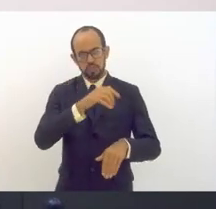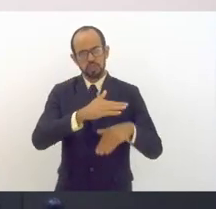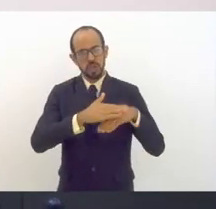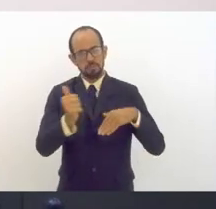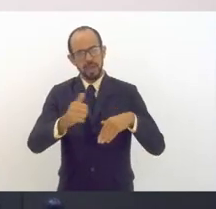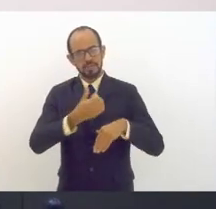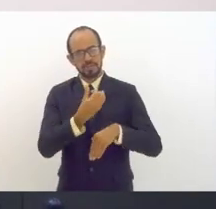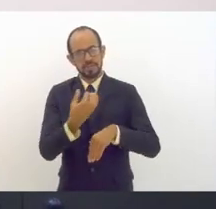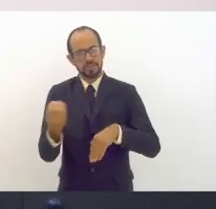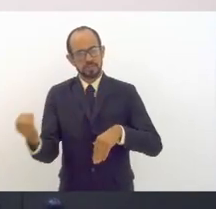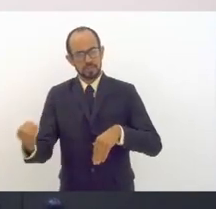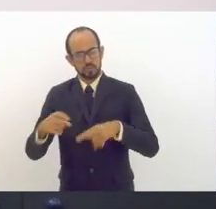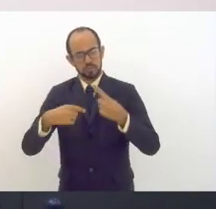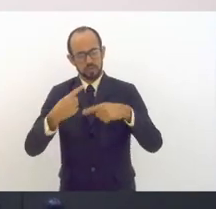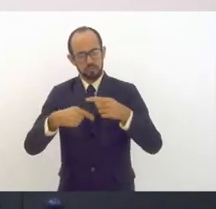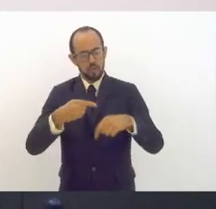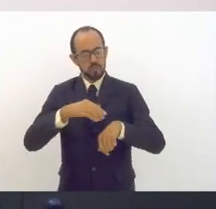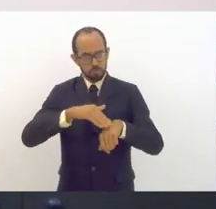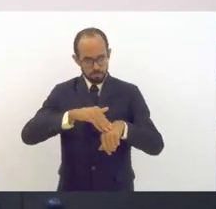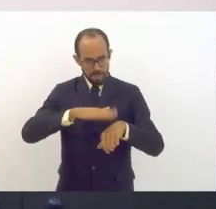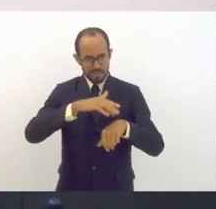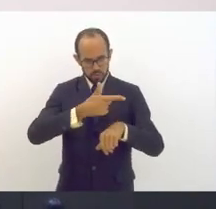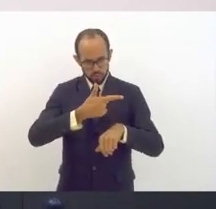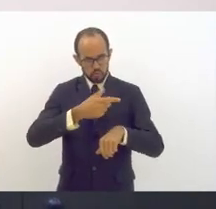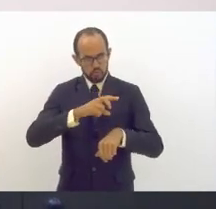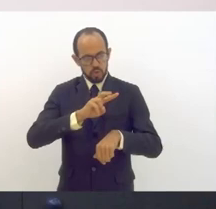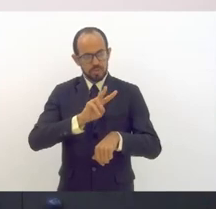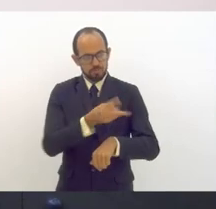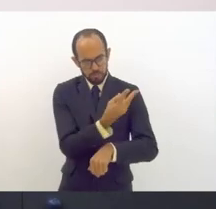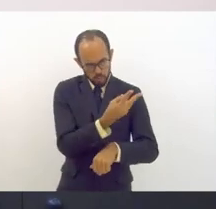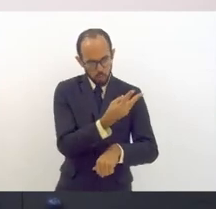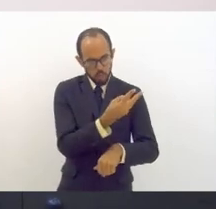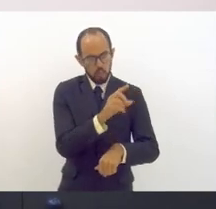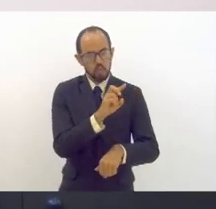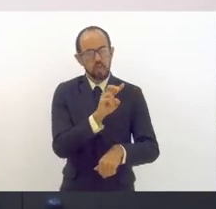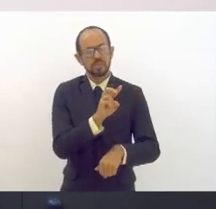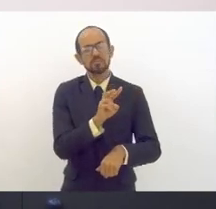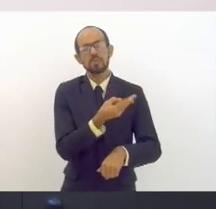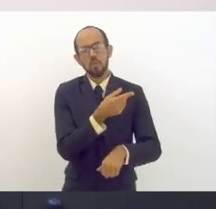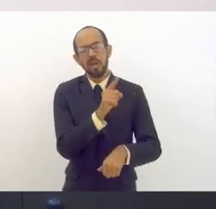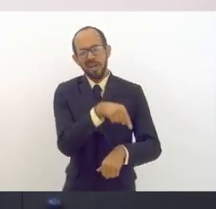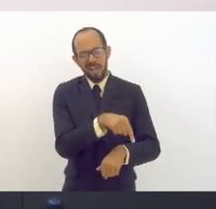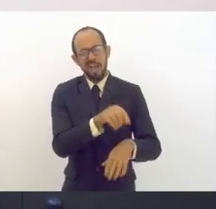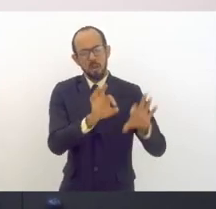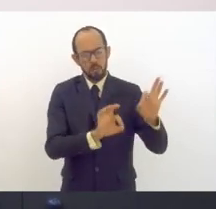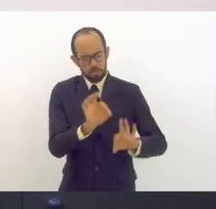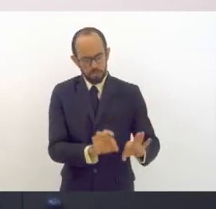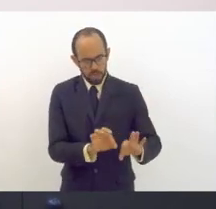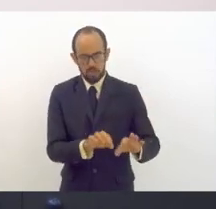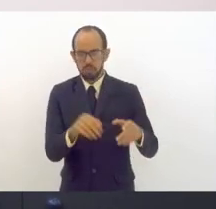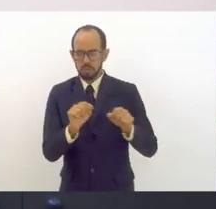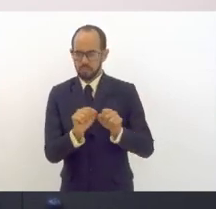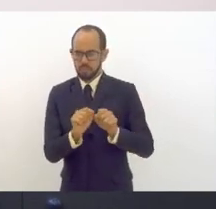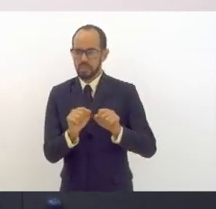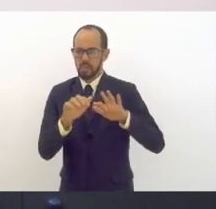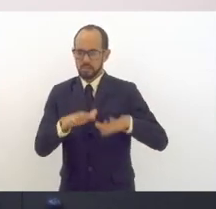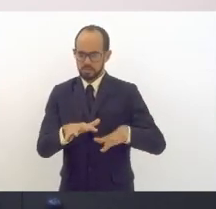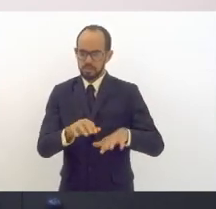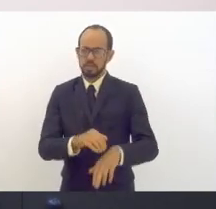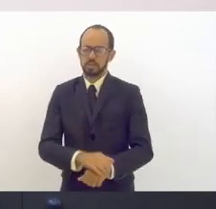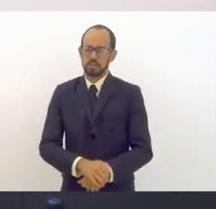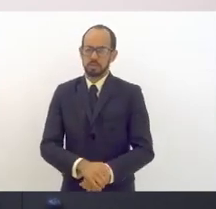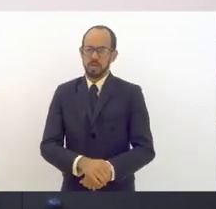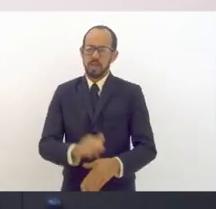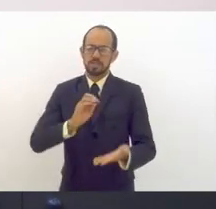mil no início do ano de 2023? É isso mesmo? Esse é o plano para enfrentar, para começar a aplacar essa carência que a